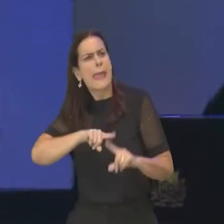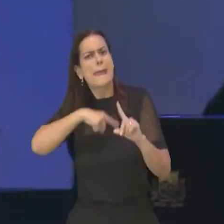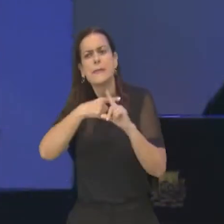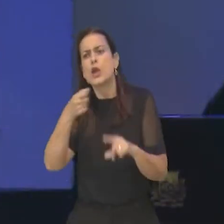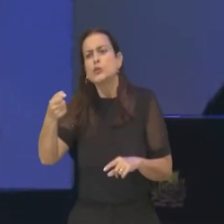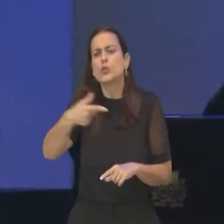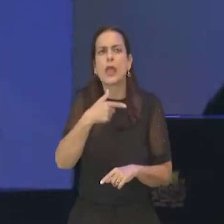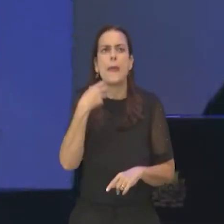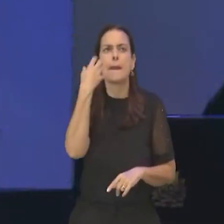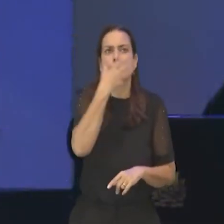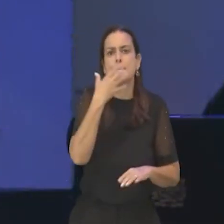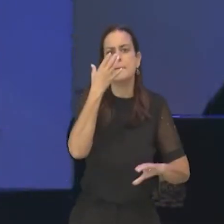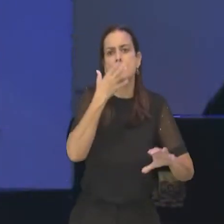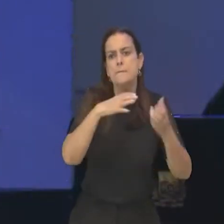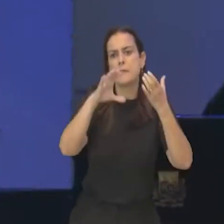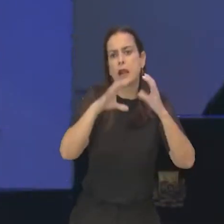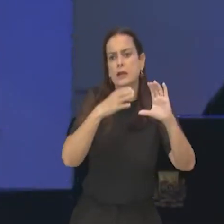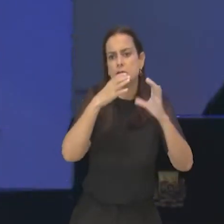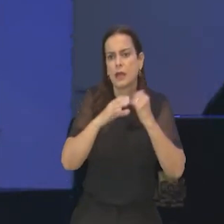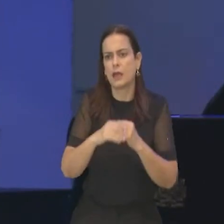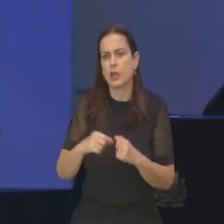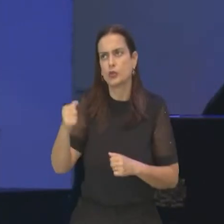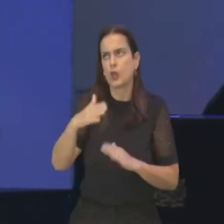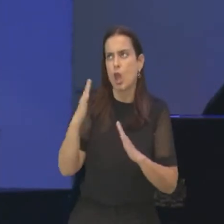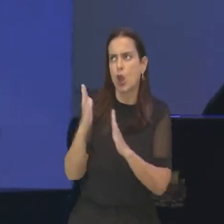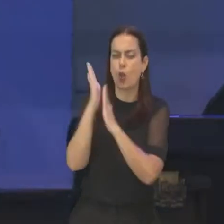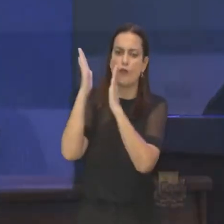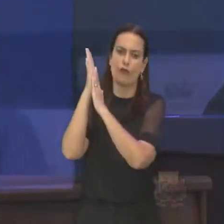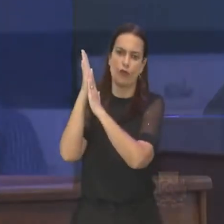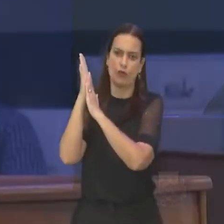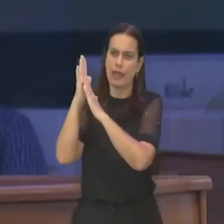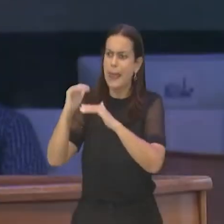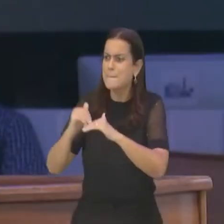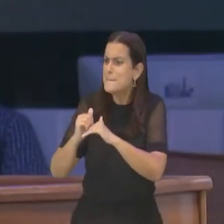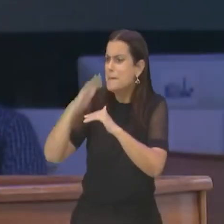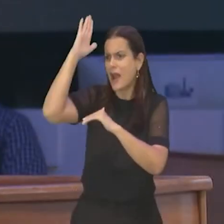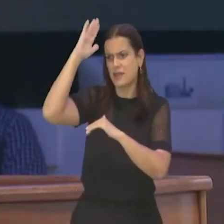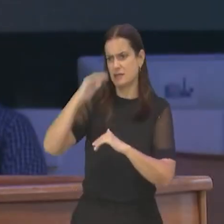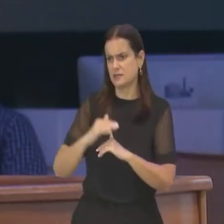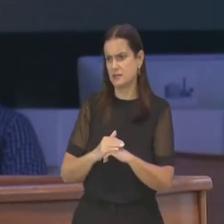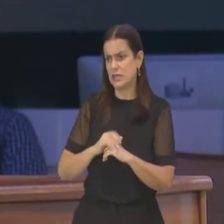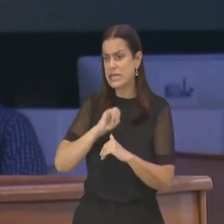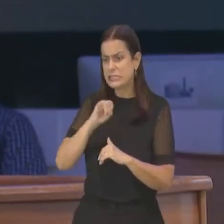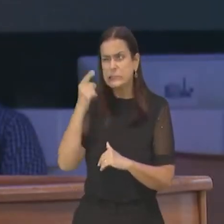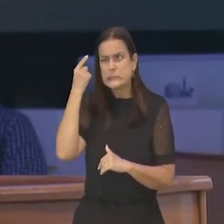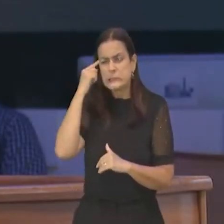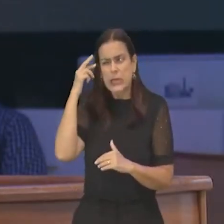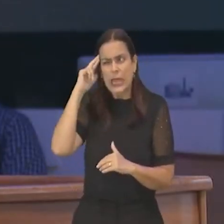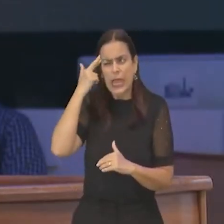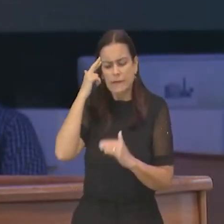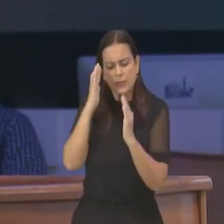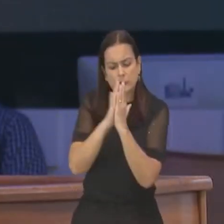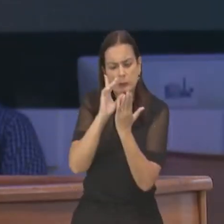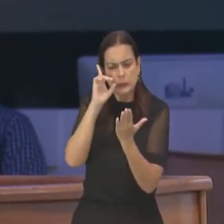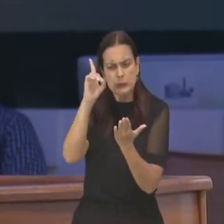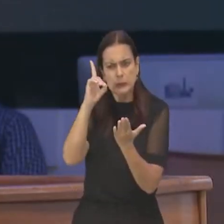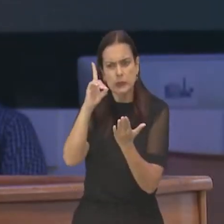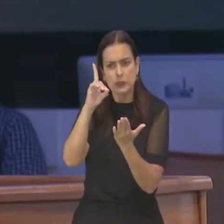adoração vai além do louvor. Quando nós meditamos na palavra e praticamos a